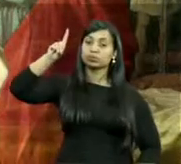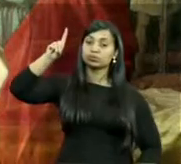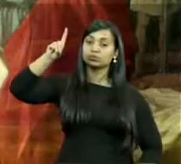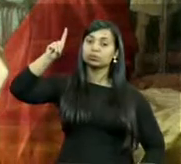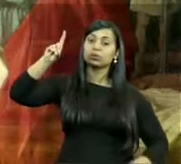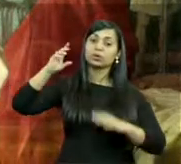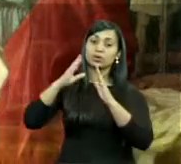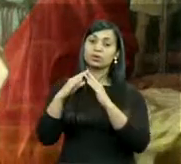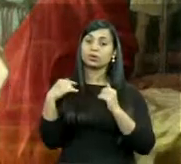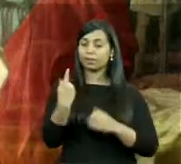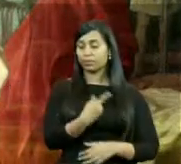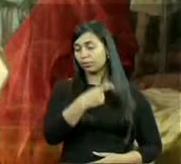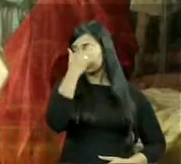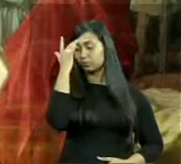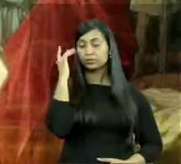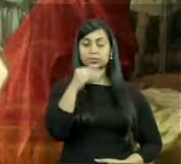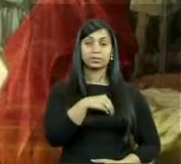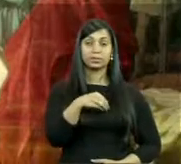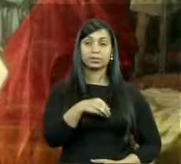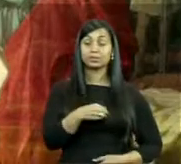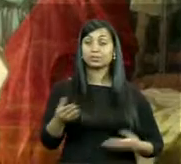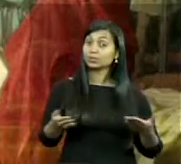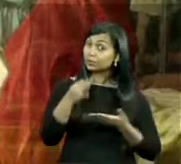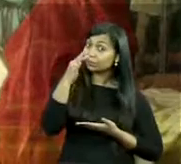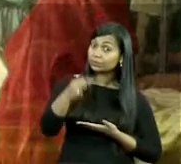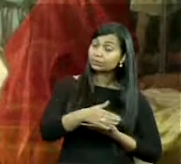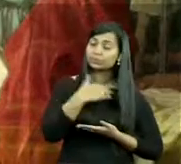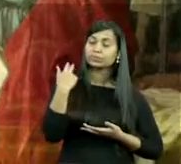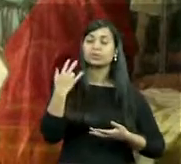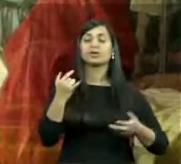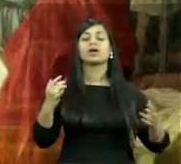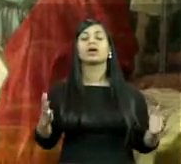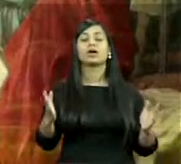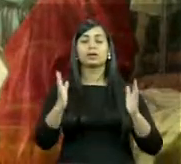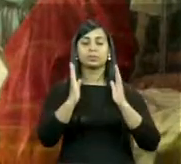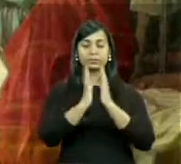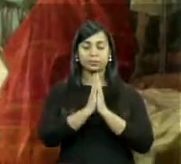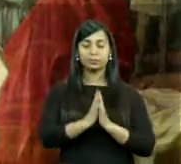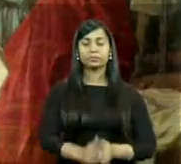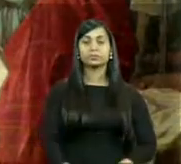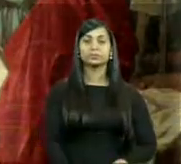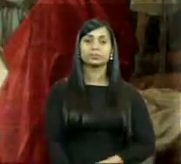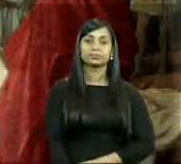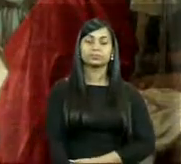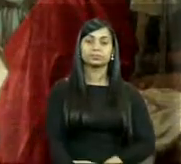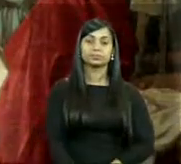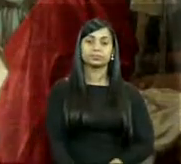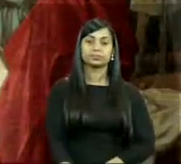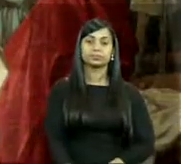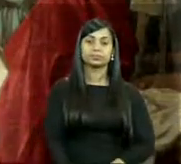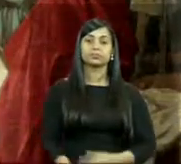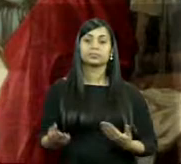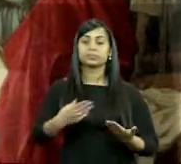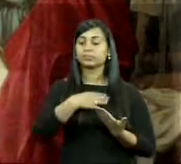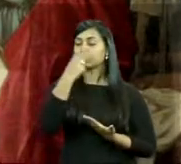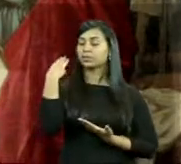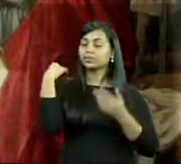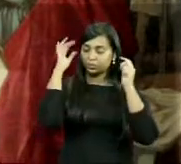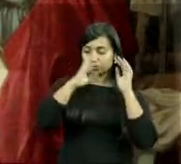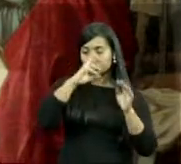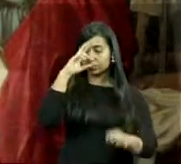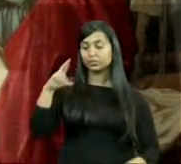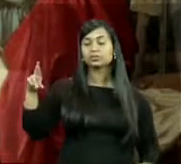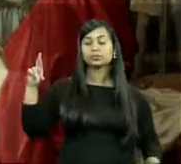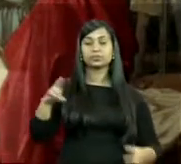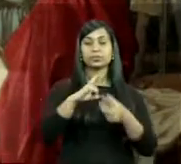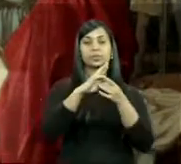Santa Maria, Mãe de Deus, rogai por nós, pecadores, agora e na hora de nossa morte. Amém. Ave Maria,